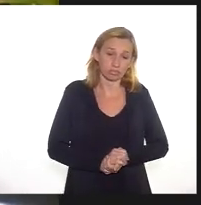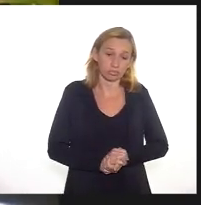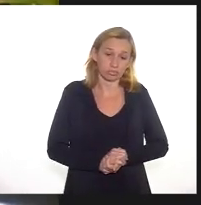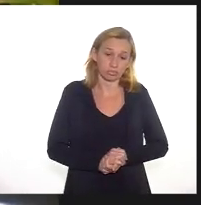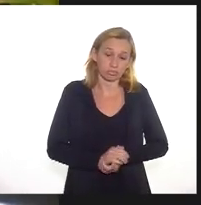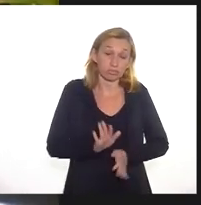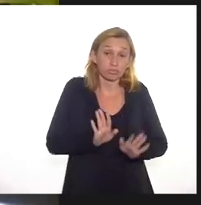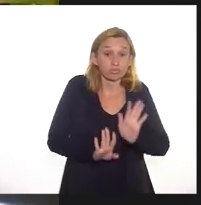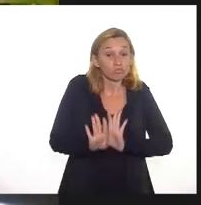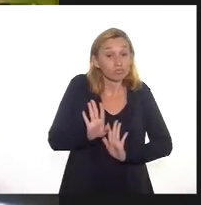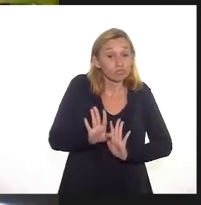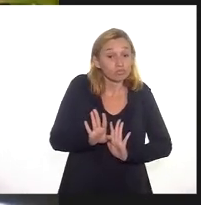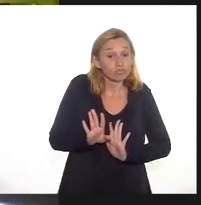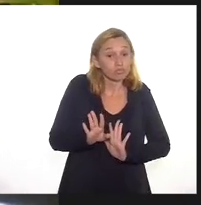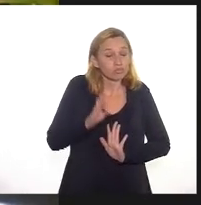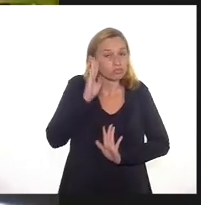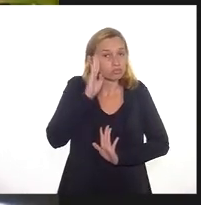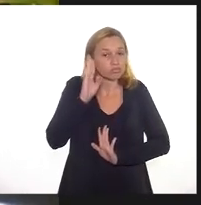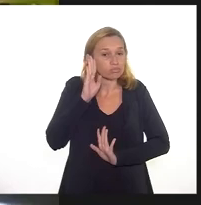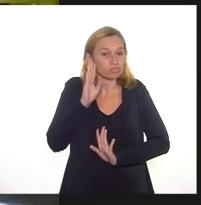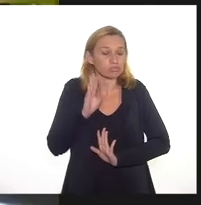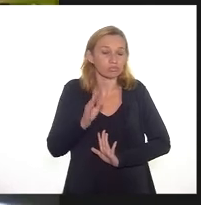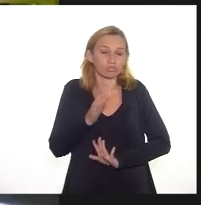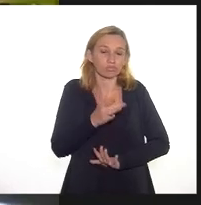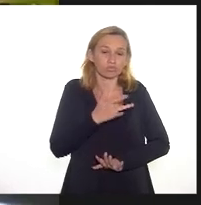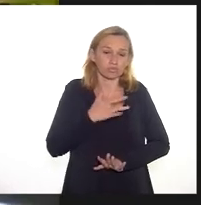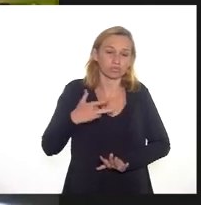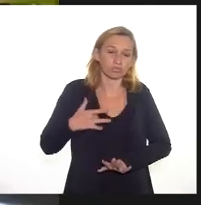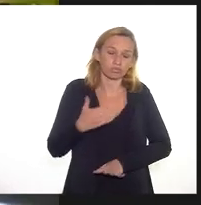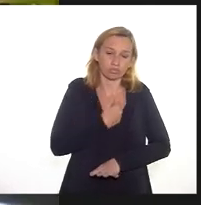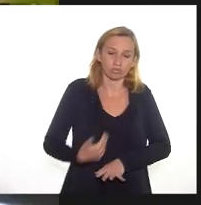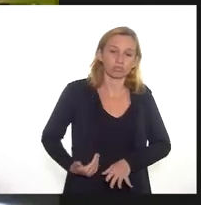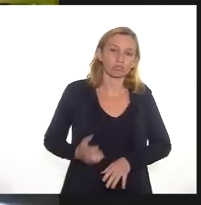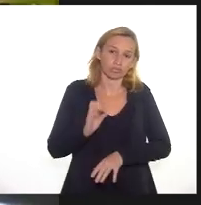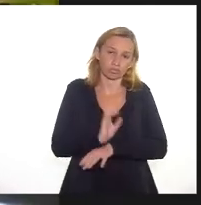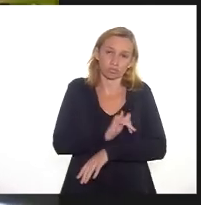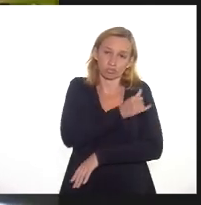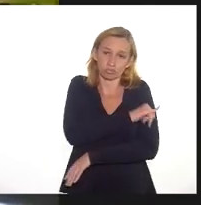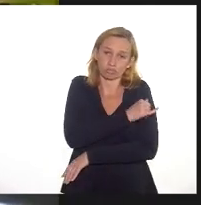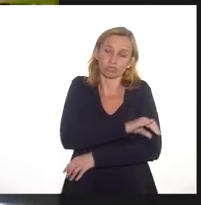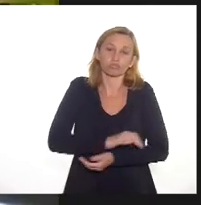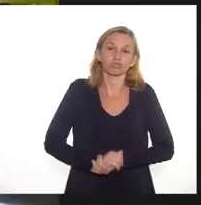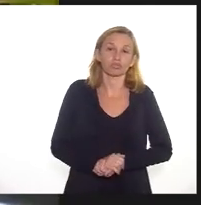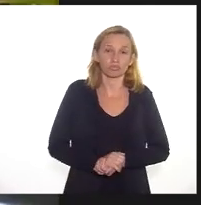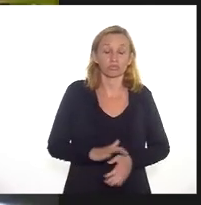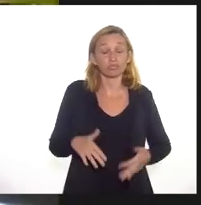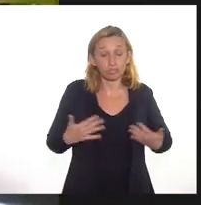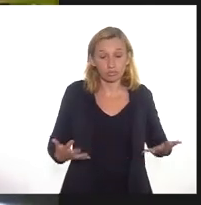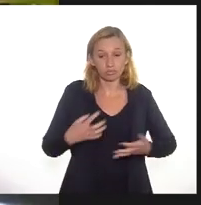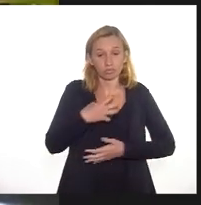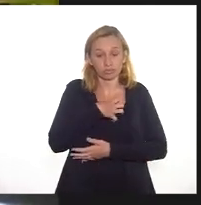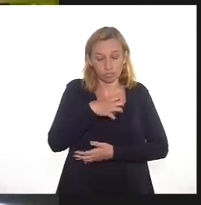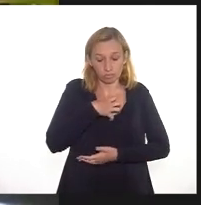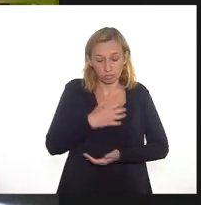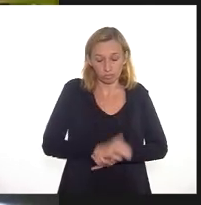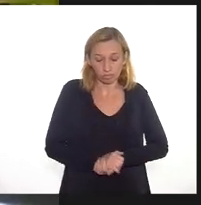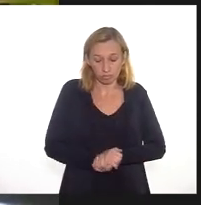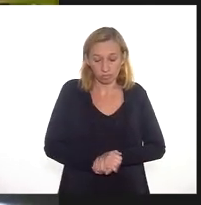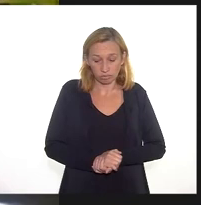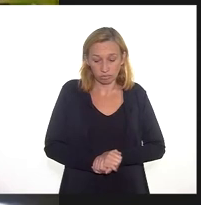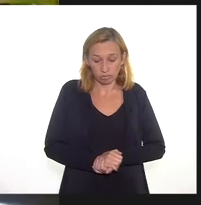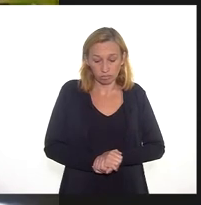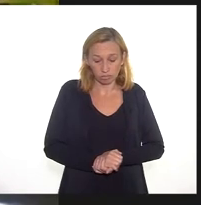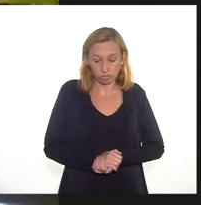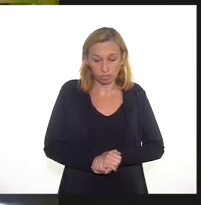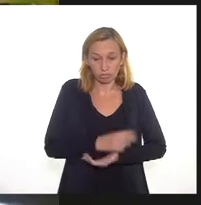do cuidado fundamental com a saúde pública no Estado do Rio de Janeiro. Então, nesse sentido,